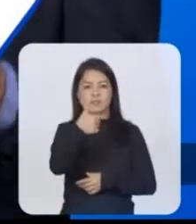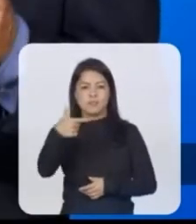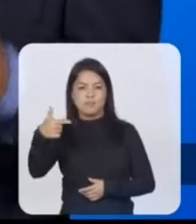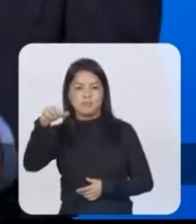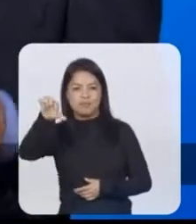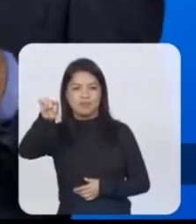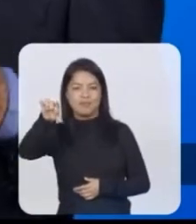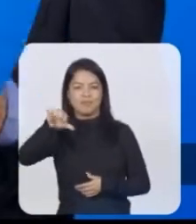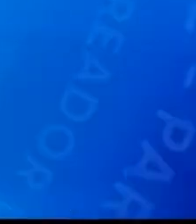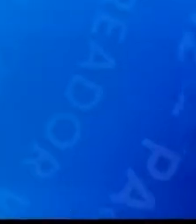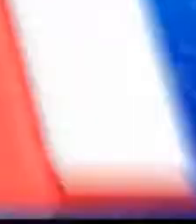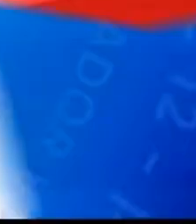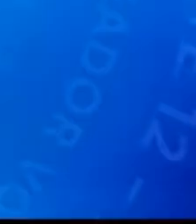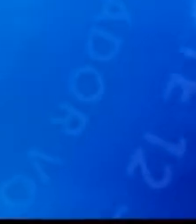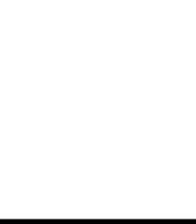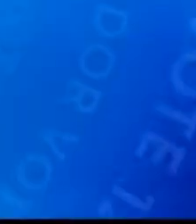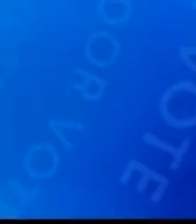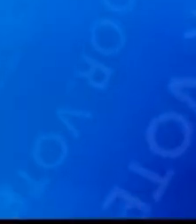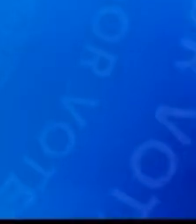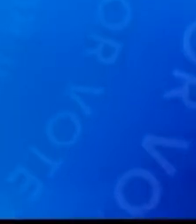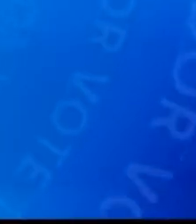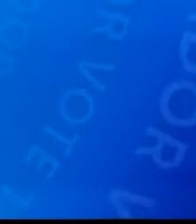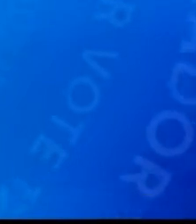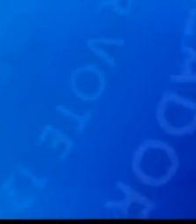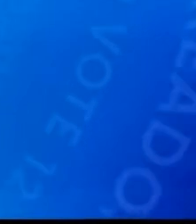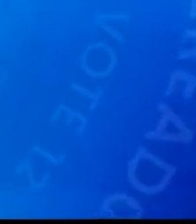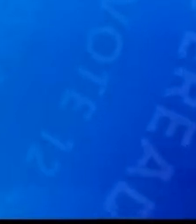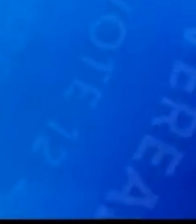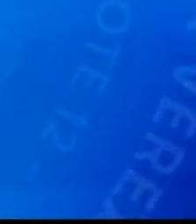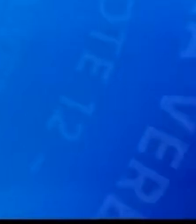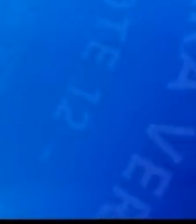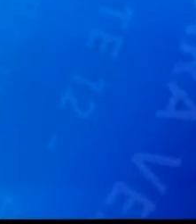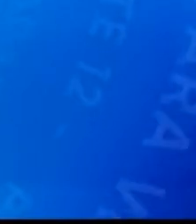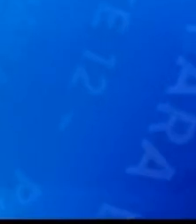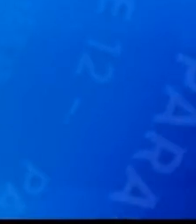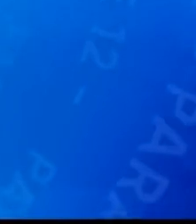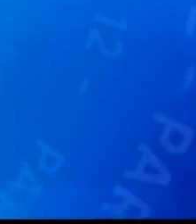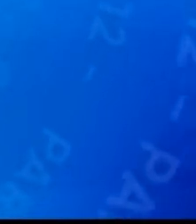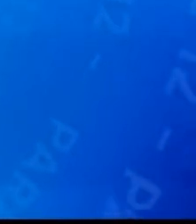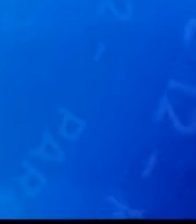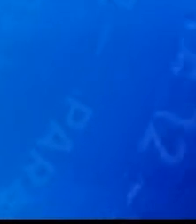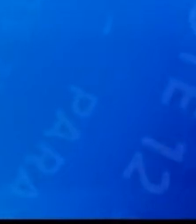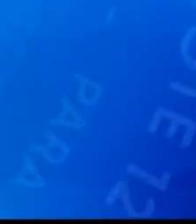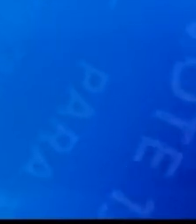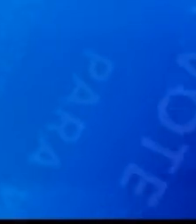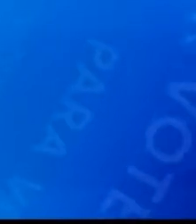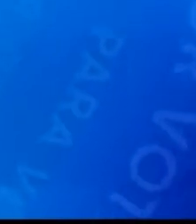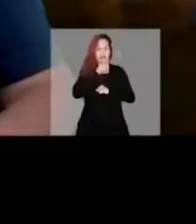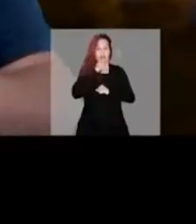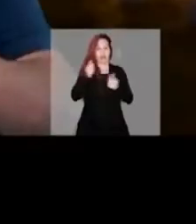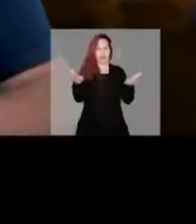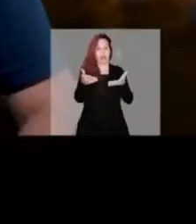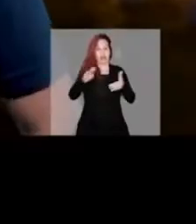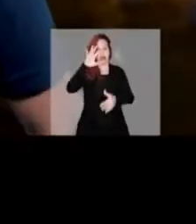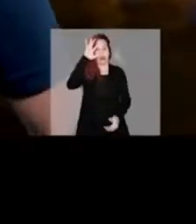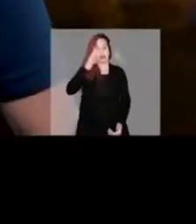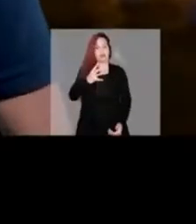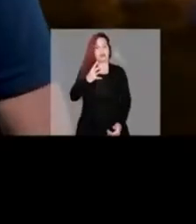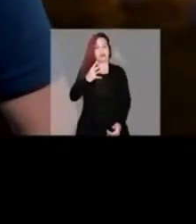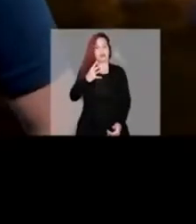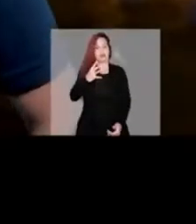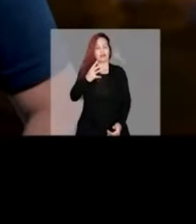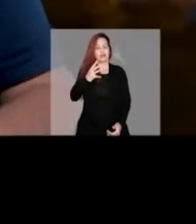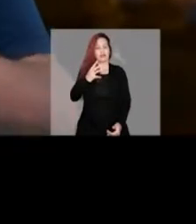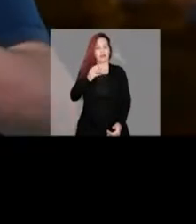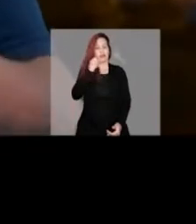12-229. Para vereador, vote 12. É 12, confirma! Macapá, chegou a hora da